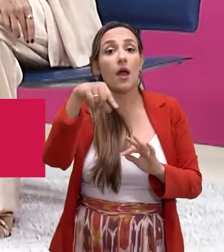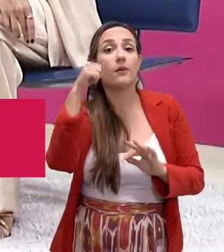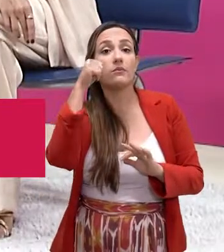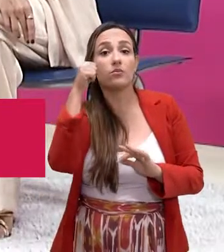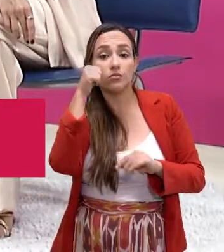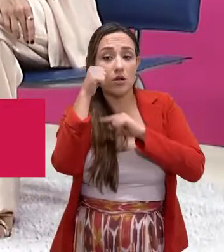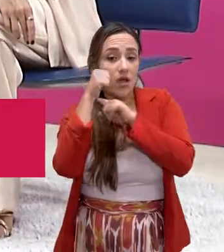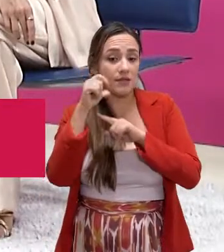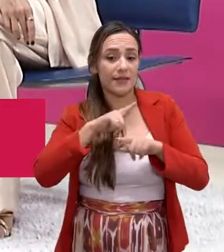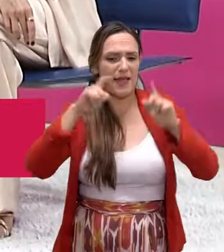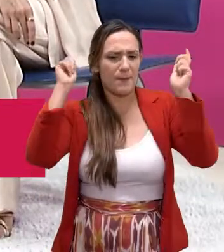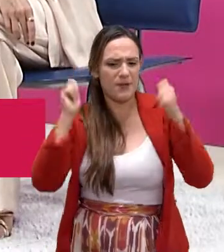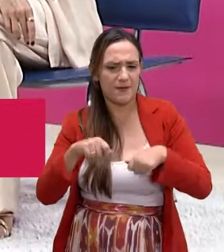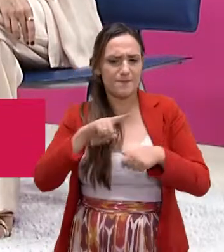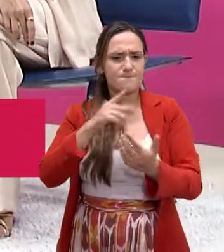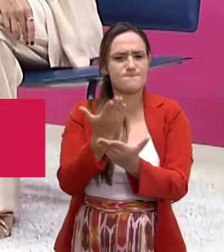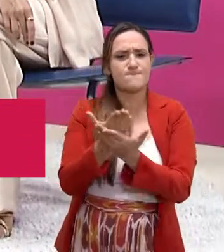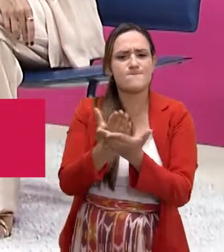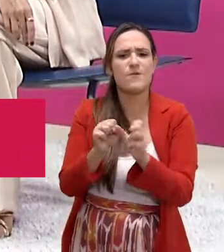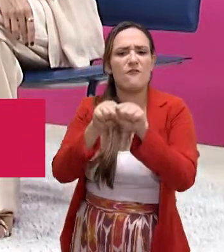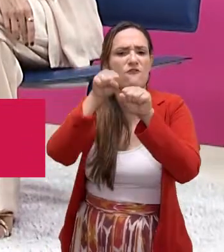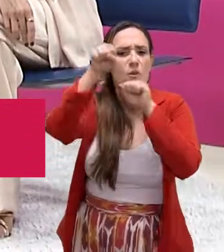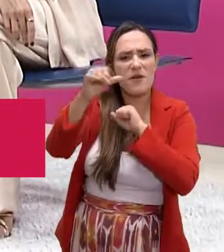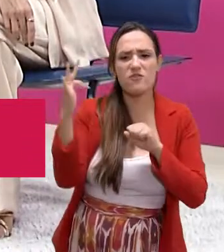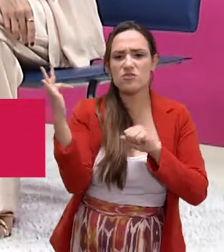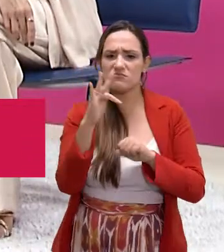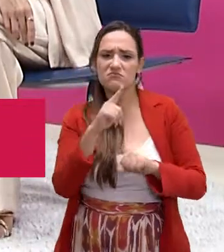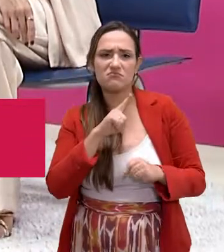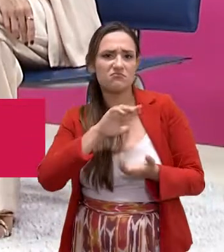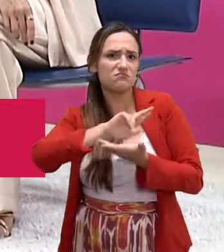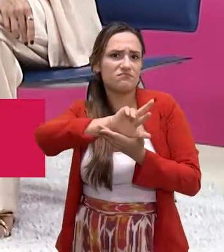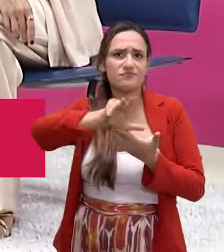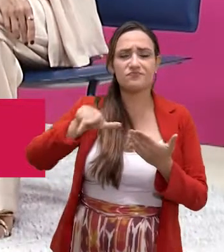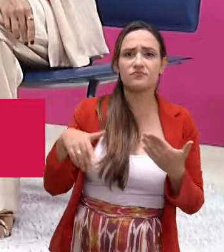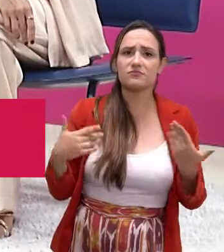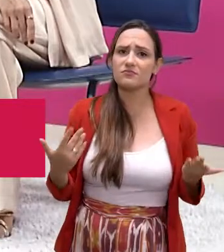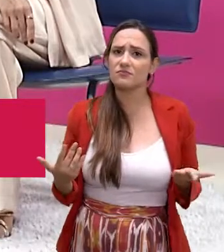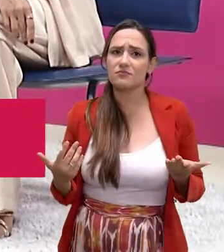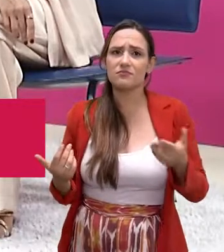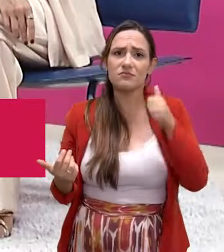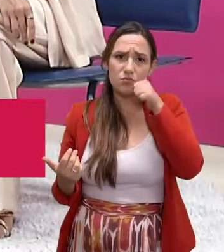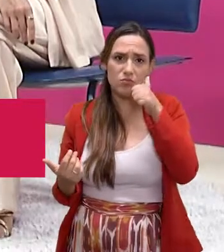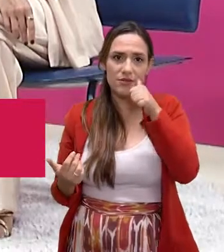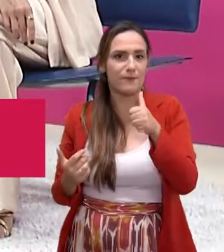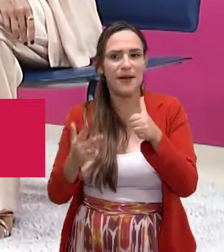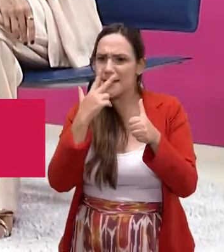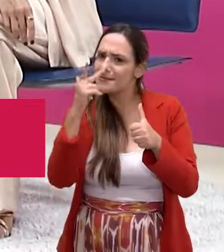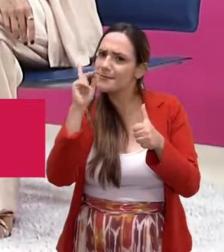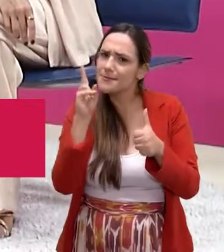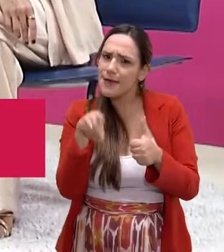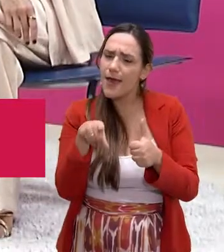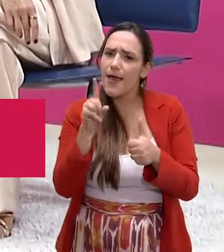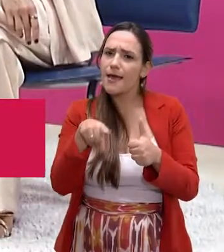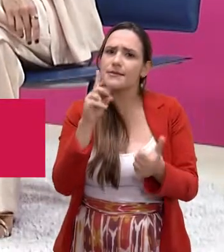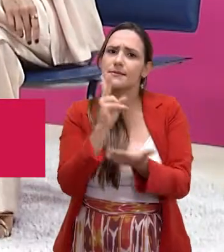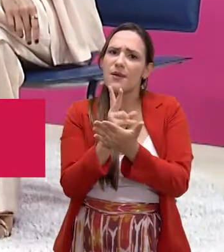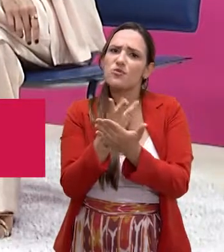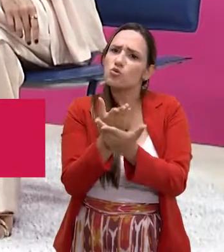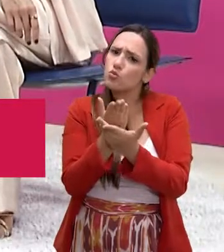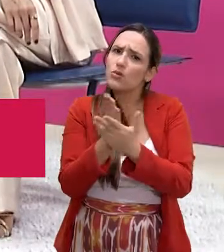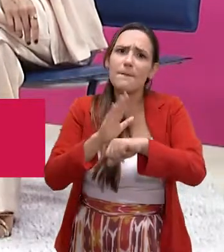é competente, que é graduada, né, na comparação com os homens, as mulheres, elas estudam mais, né, elas têm mais acesso a